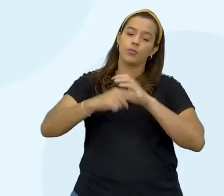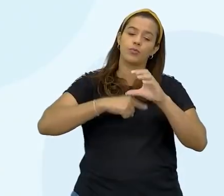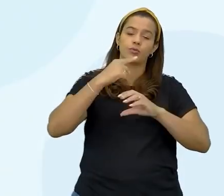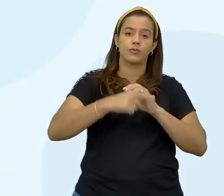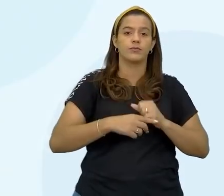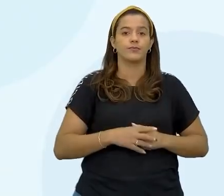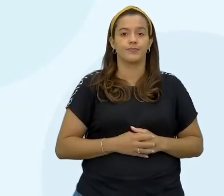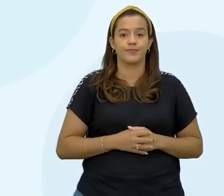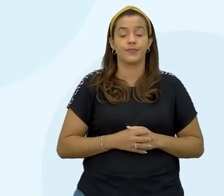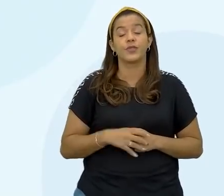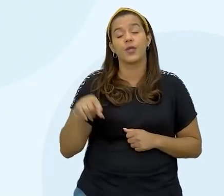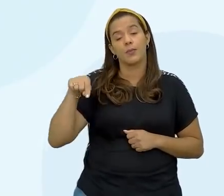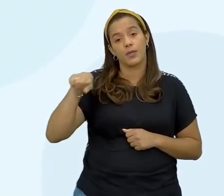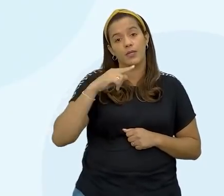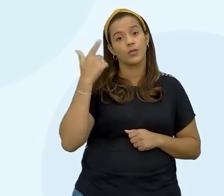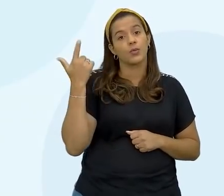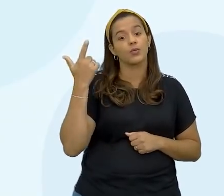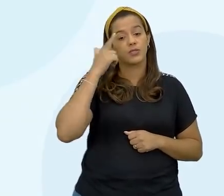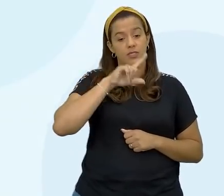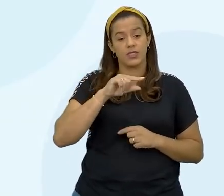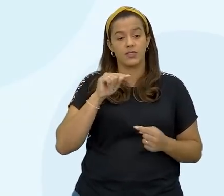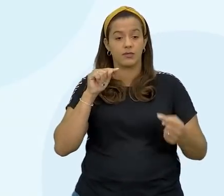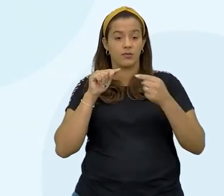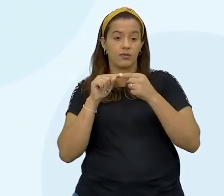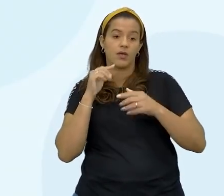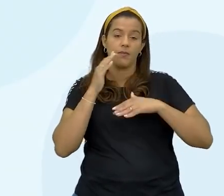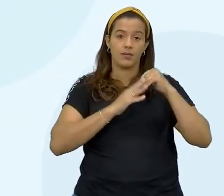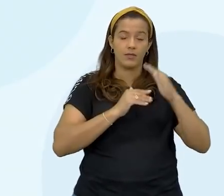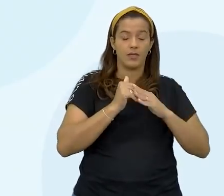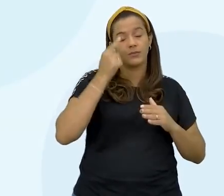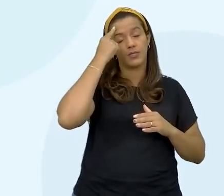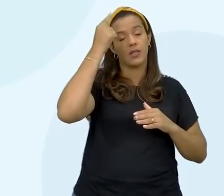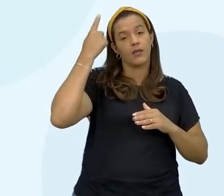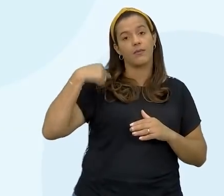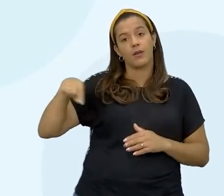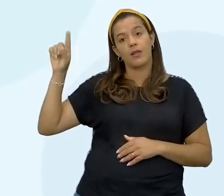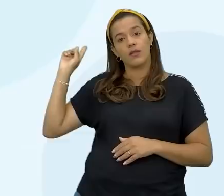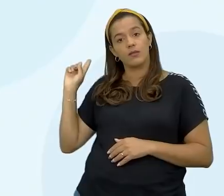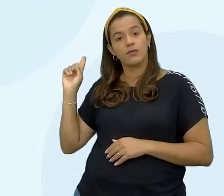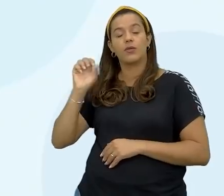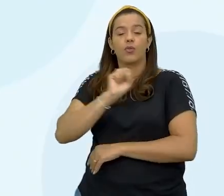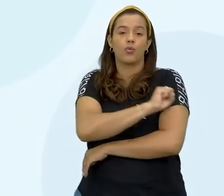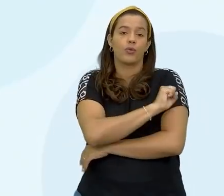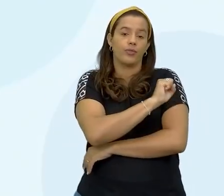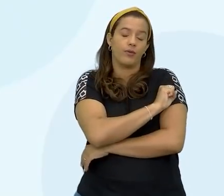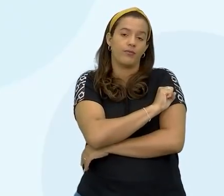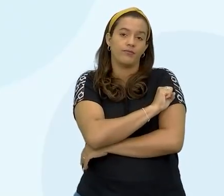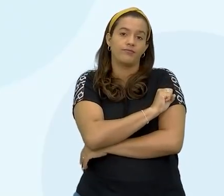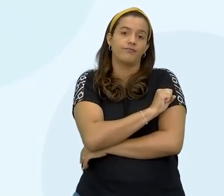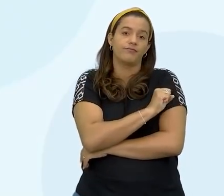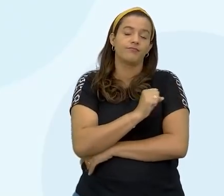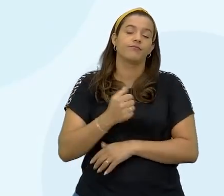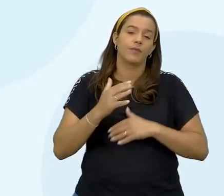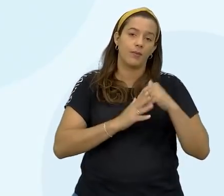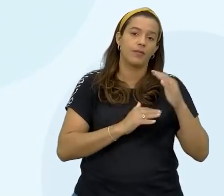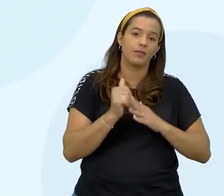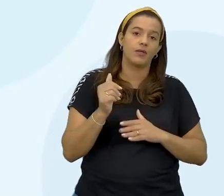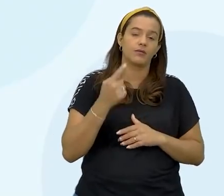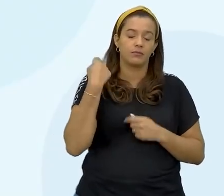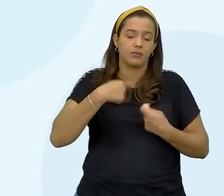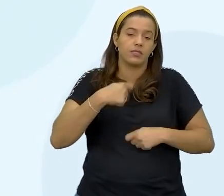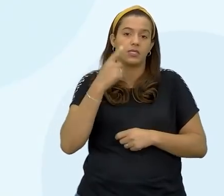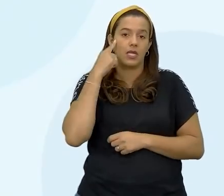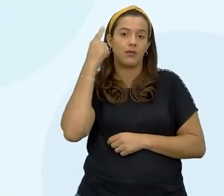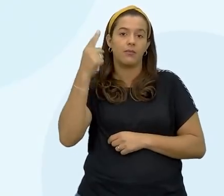mundialização. Então, para ele conseguir chegar nessa habilidade, ele precisa primeiro retomar aquela outra do 8º ano. E aquela outra do 8º